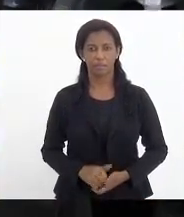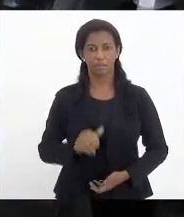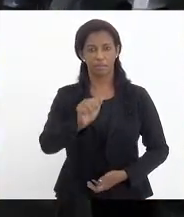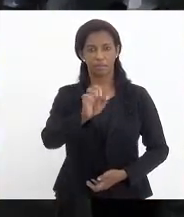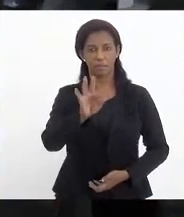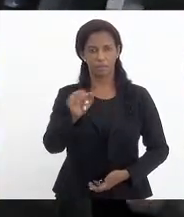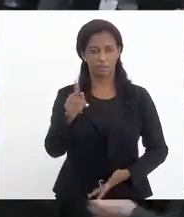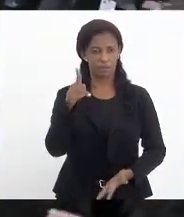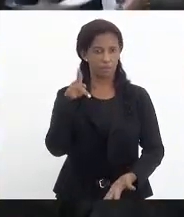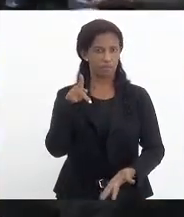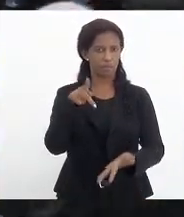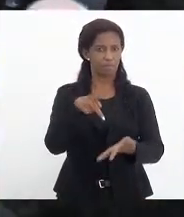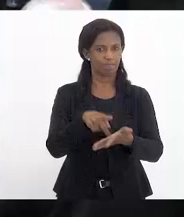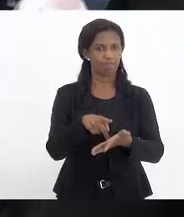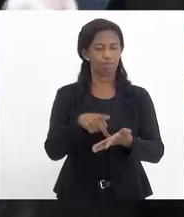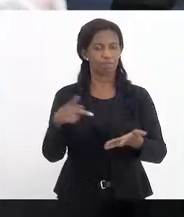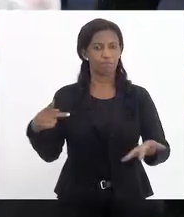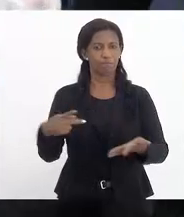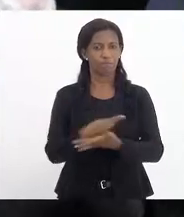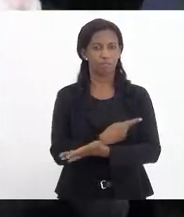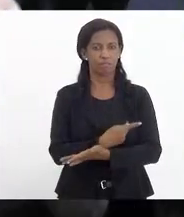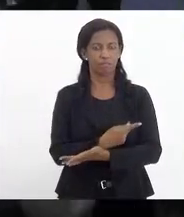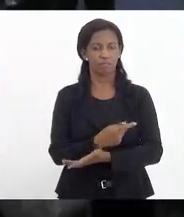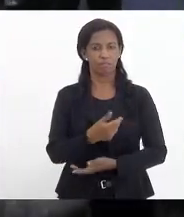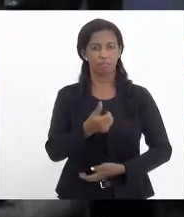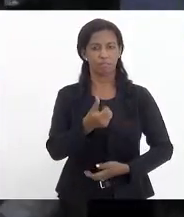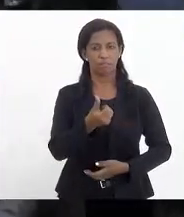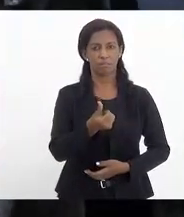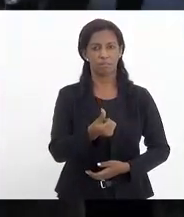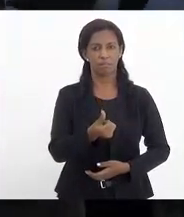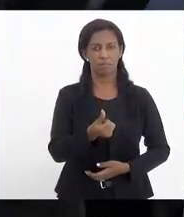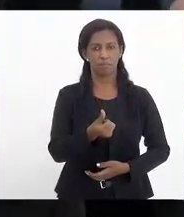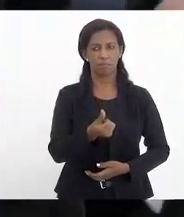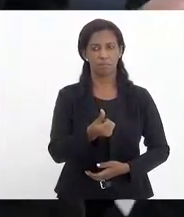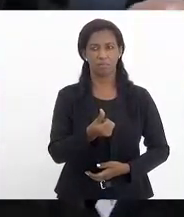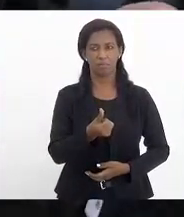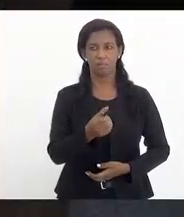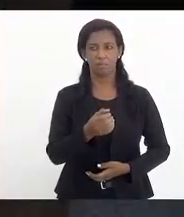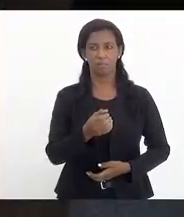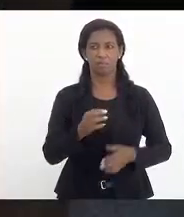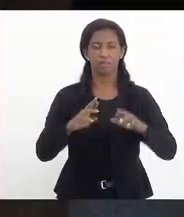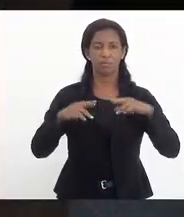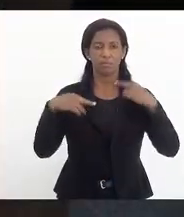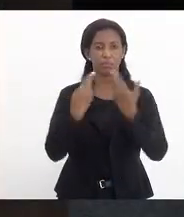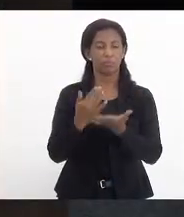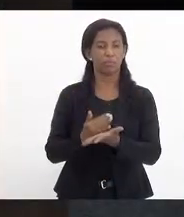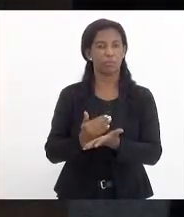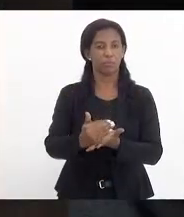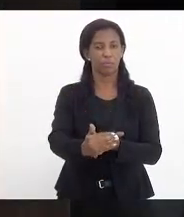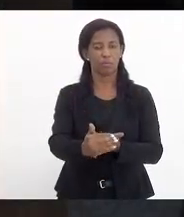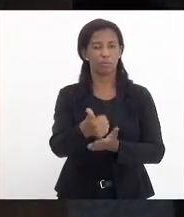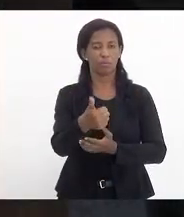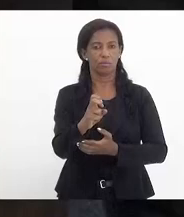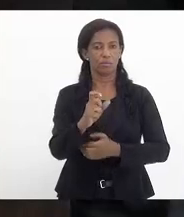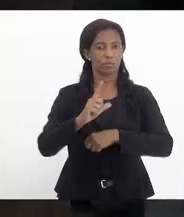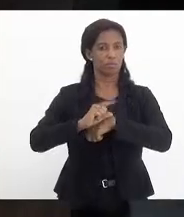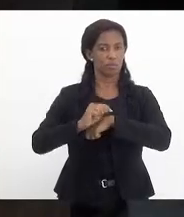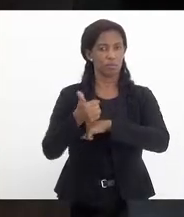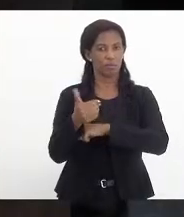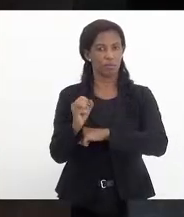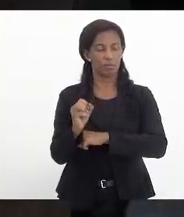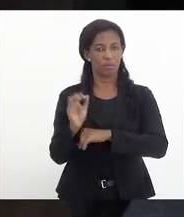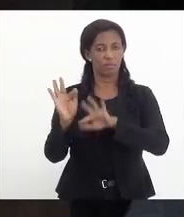A ata reflete com exatidão o ocorrido na 70ª sessão ordinária, que, iniciada às 15 horas e 10